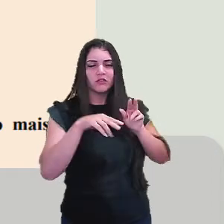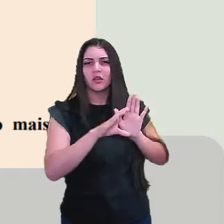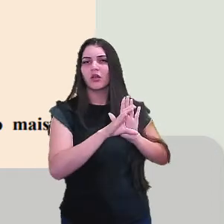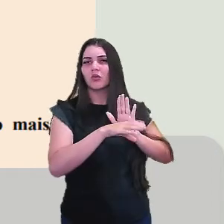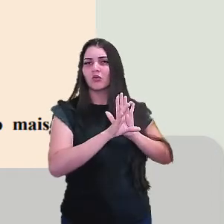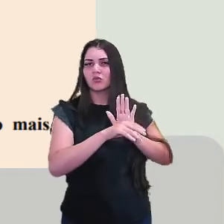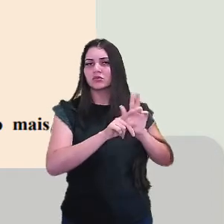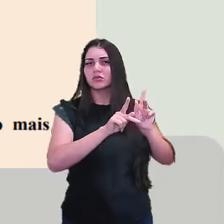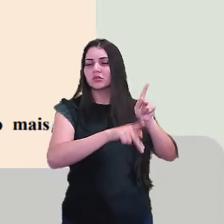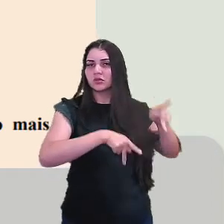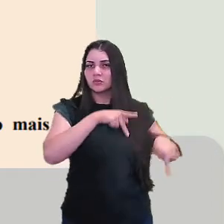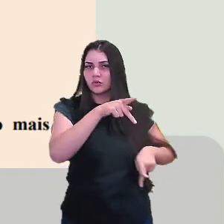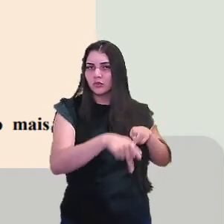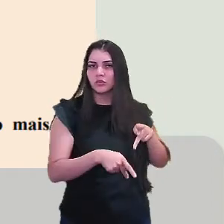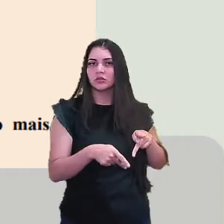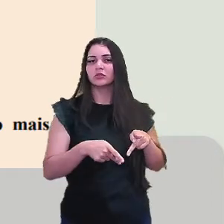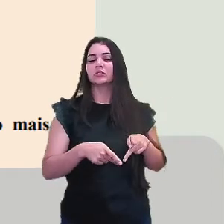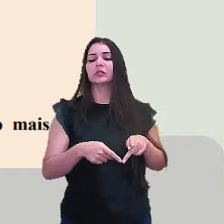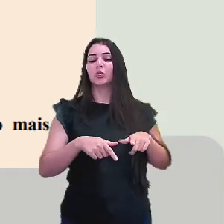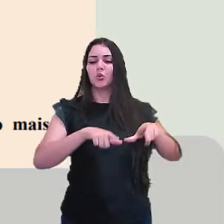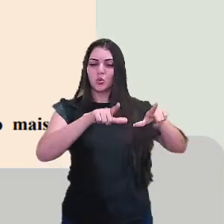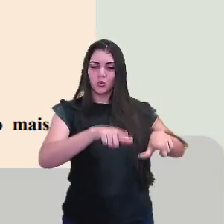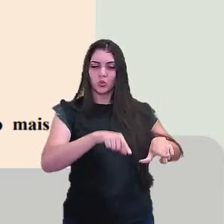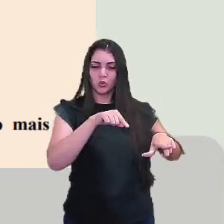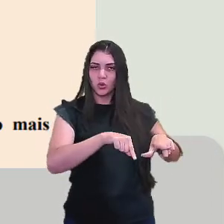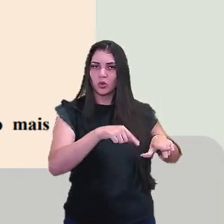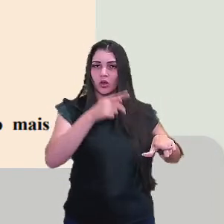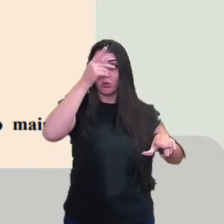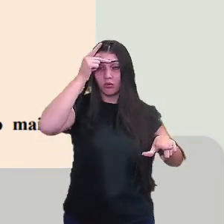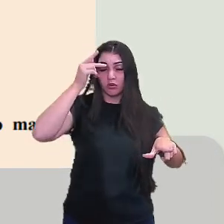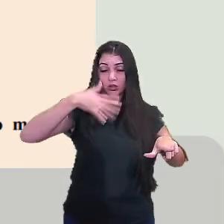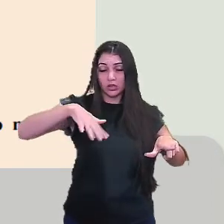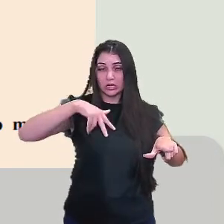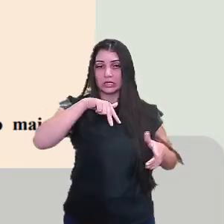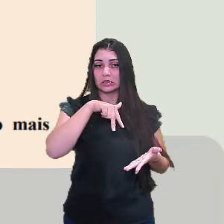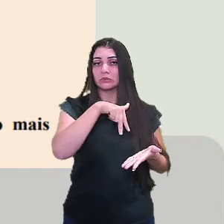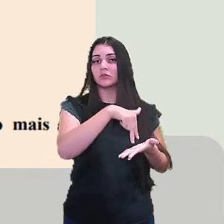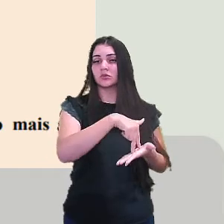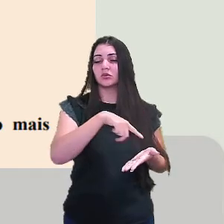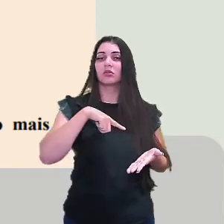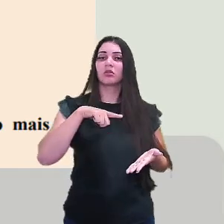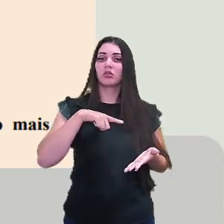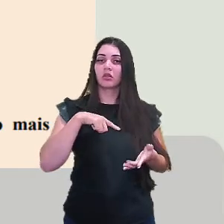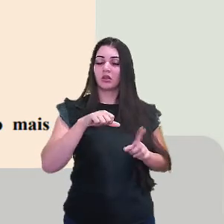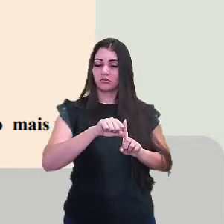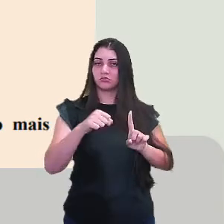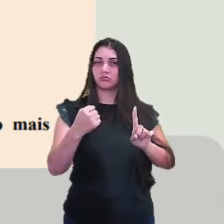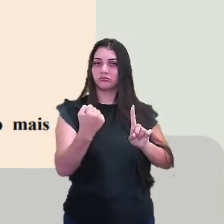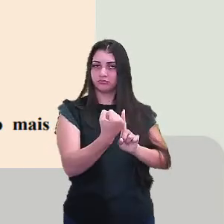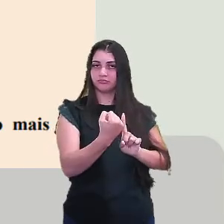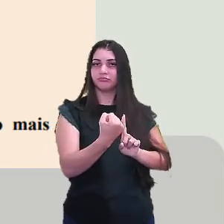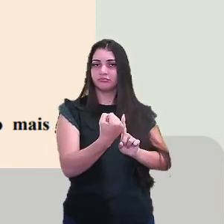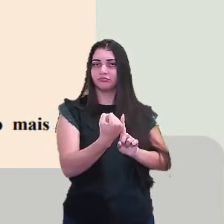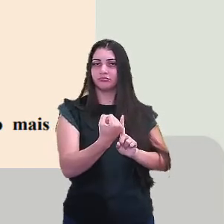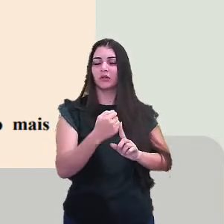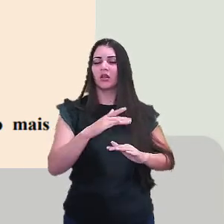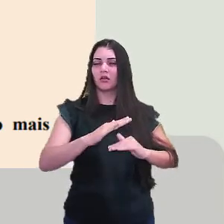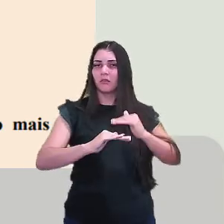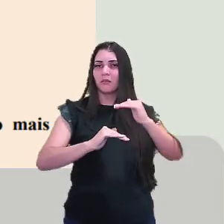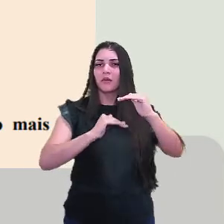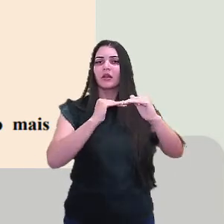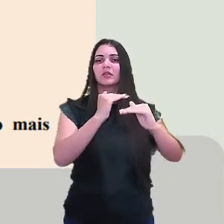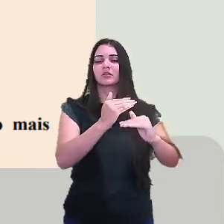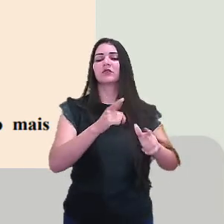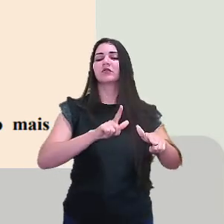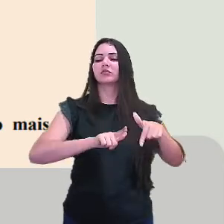de população, a ocupação em que aquele indivíduo, né, tem na sociedade para desenvolver